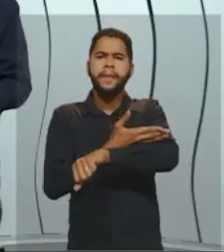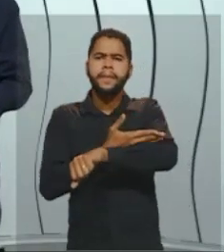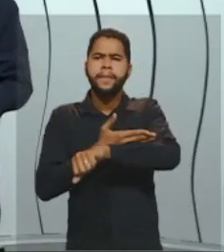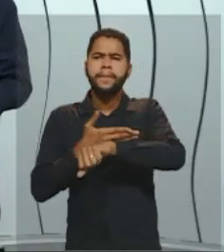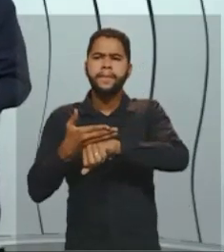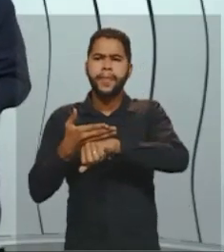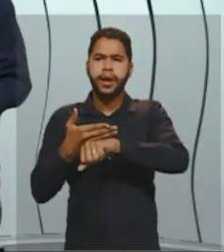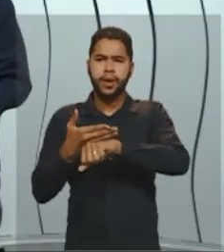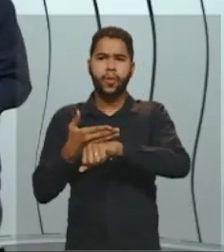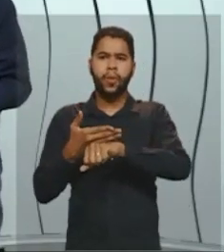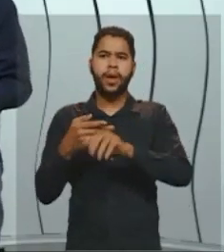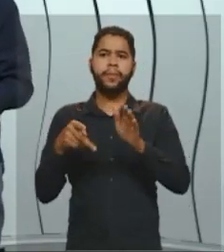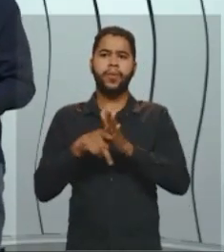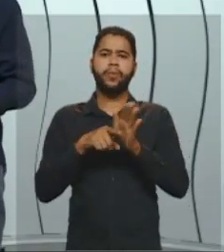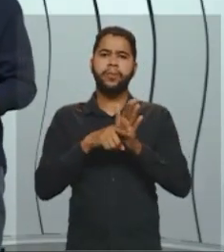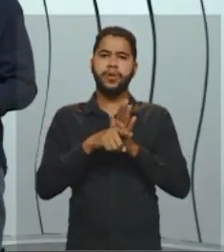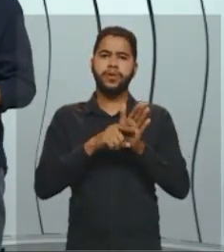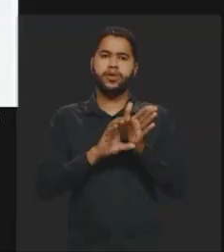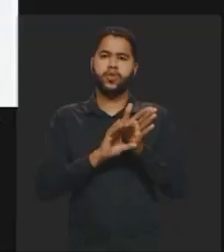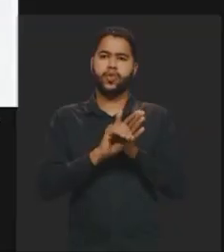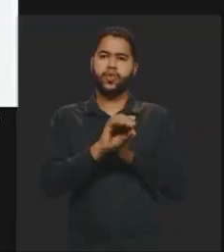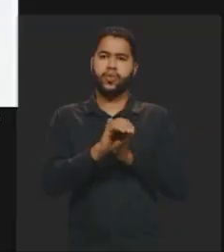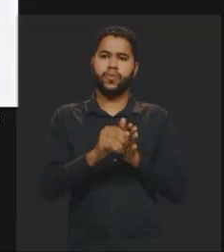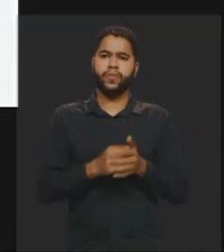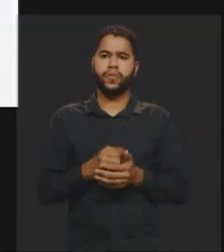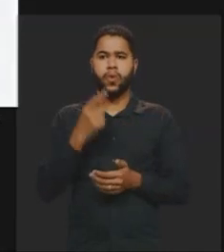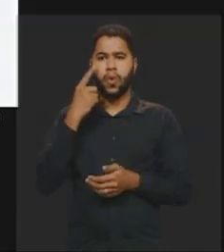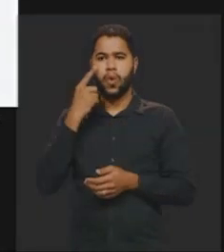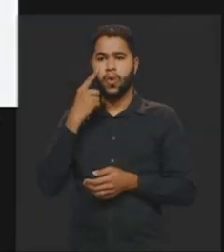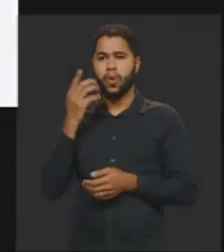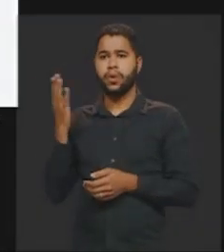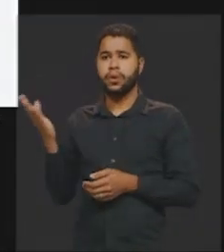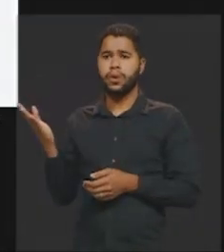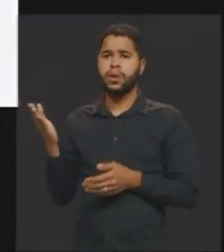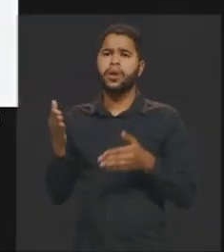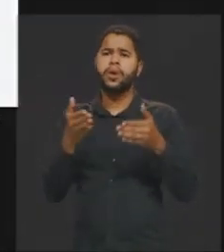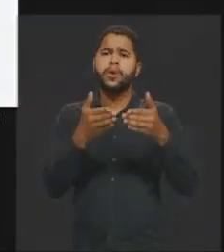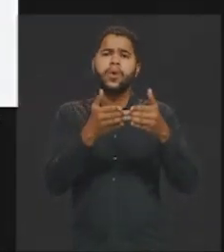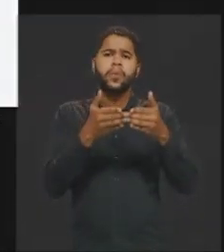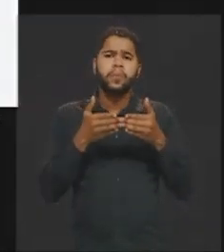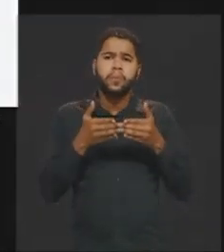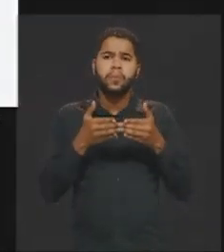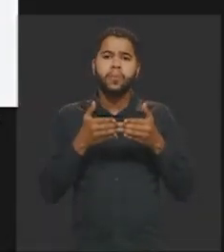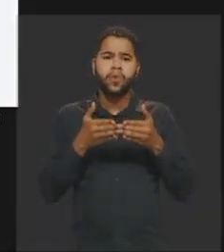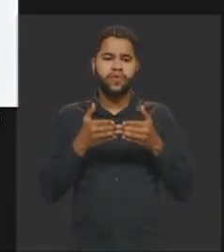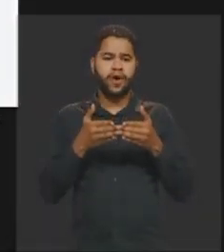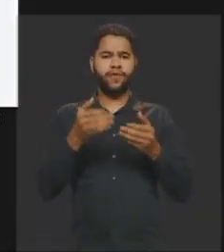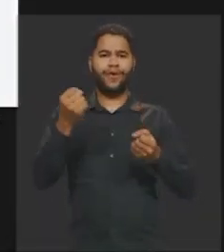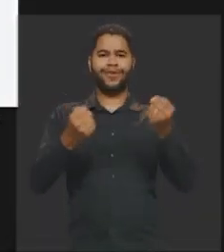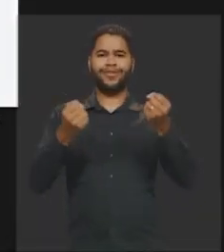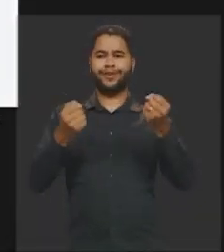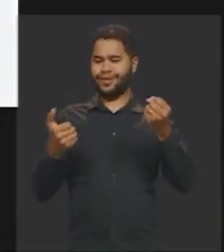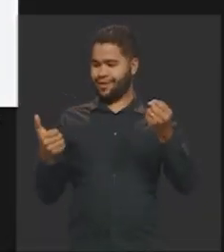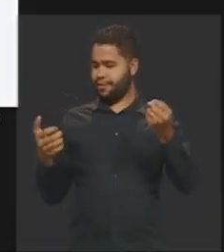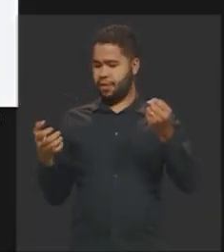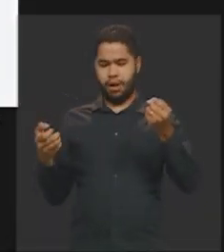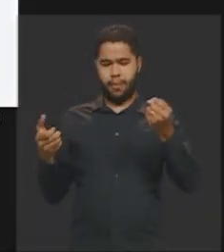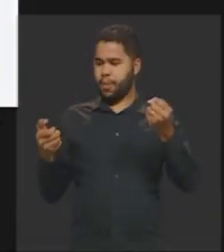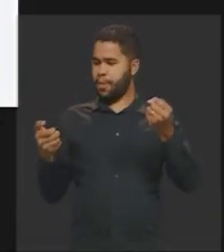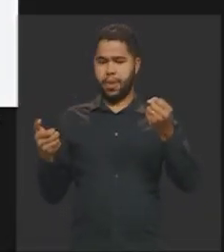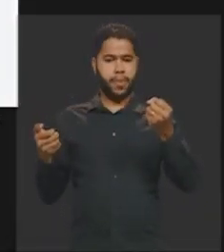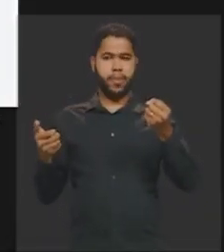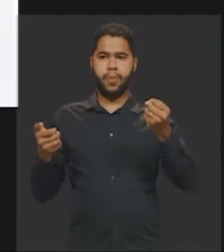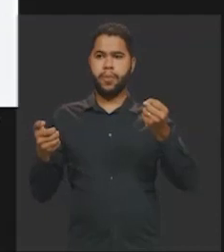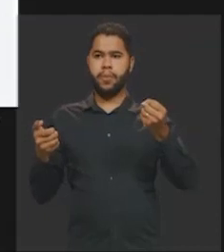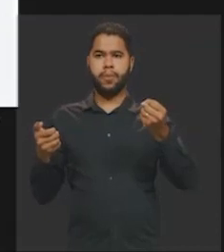pesquisas do Google. Please, don't text and drive. Por favor, não digite e dirija. É o caso de digitar o celular